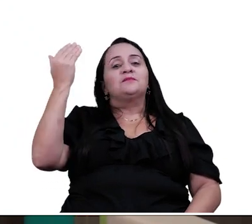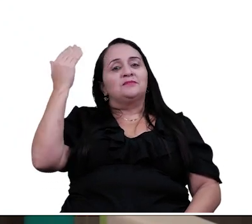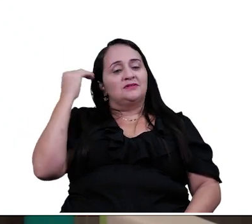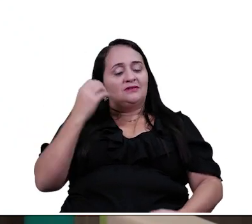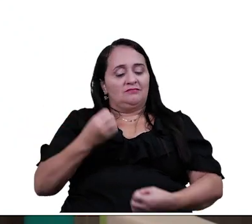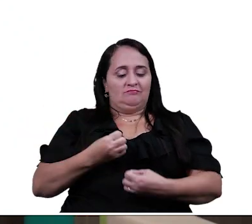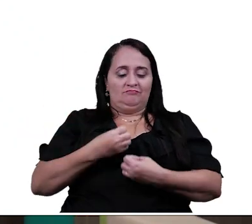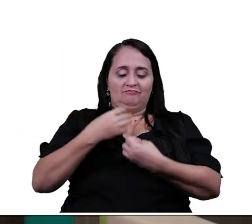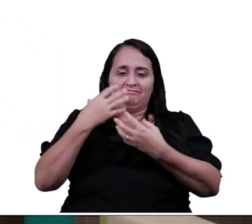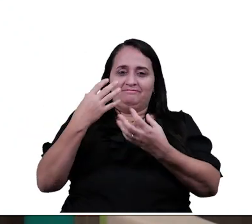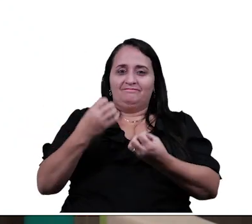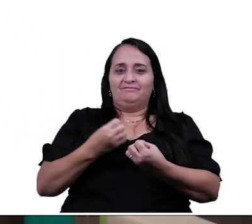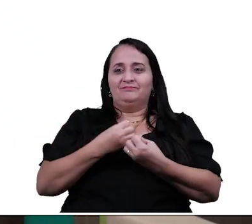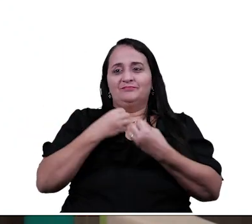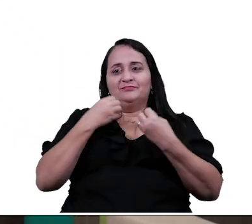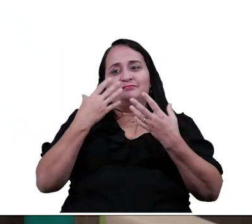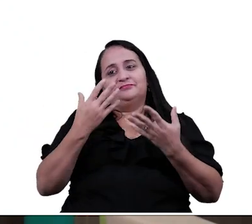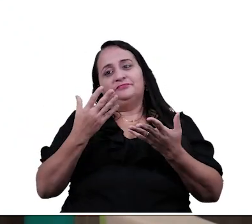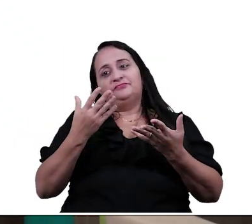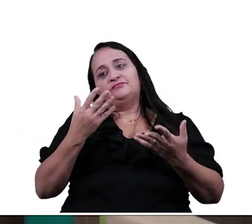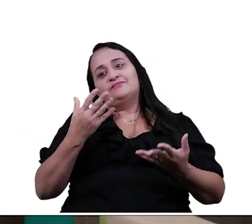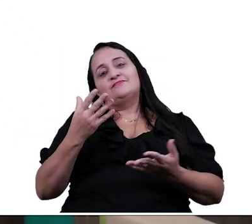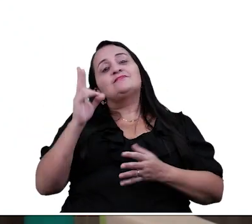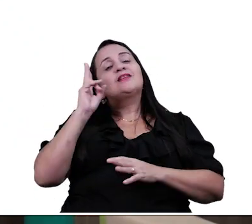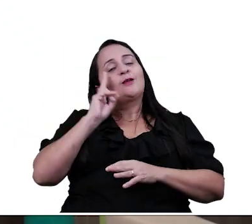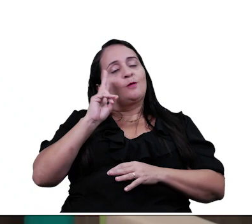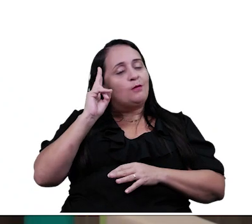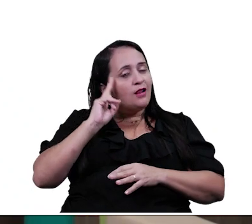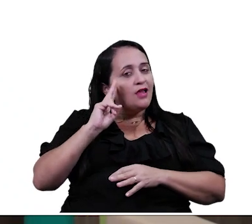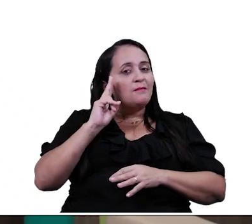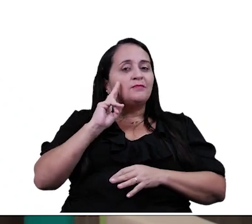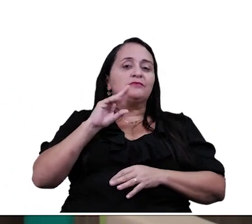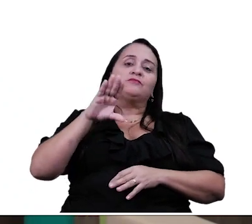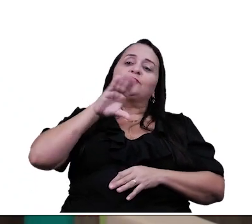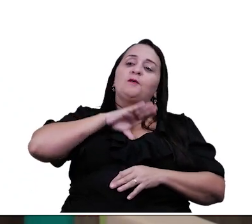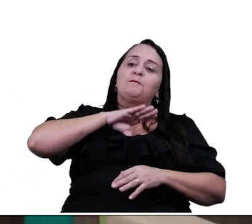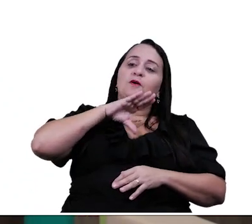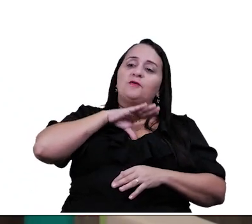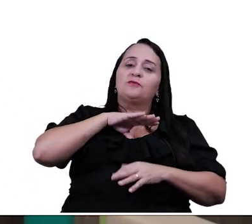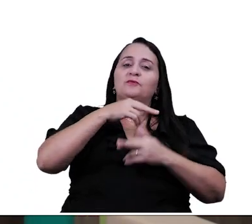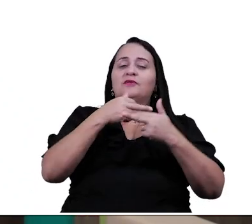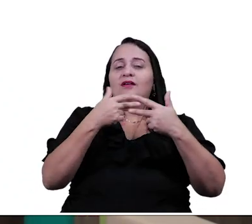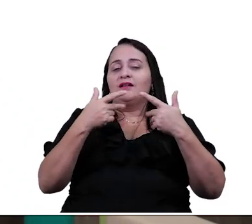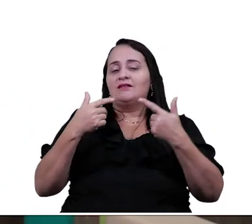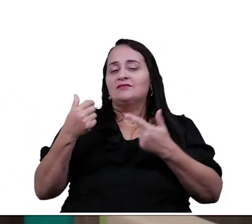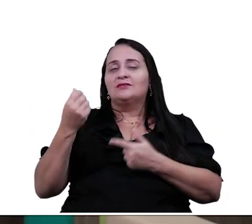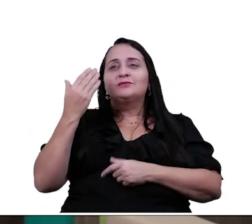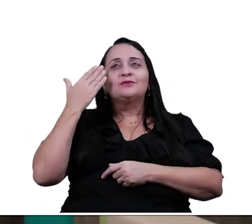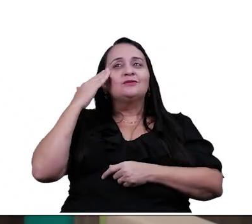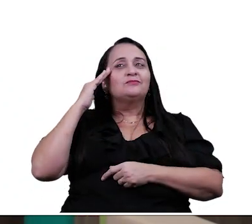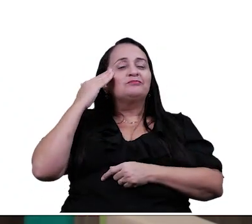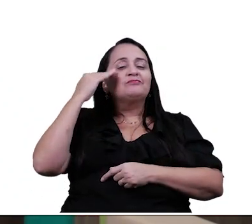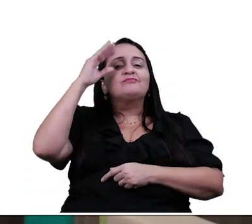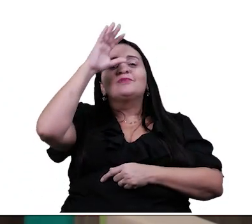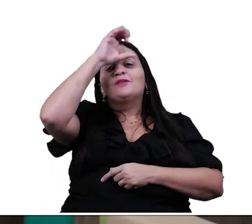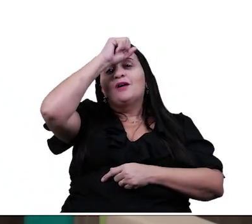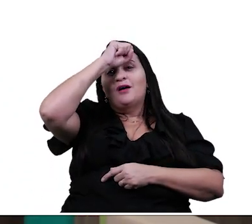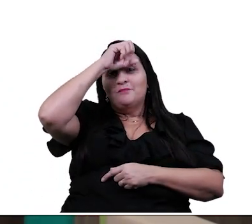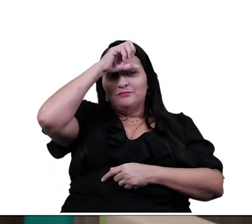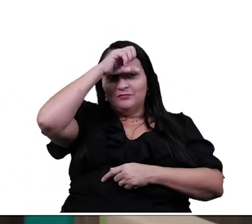a gente recitava esses poemas quando a gente ia trabalhar algumas questões de português, tá? Então, nada